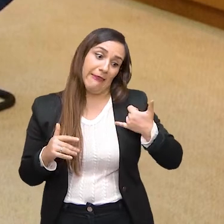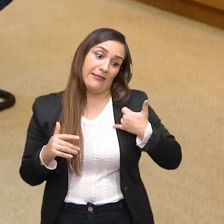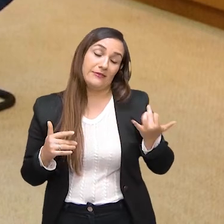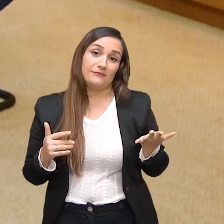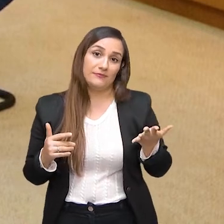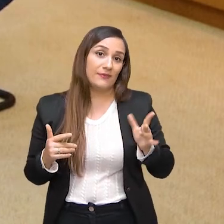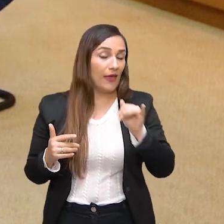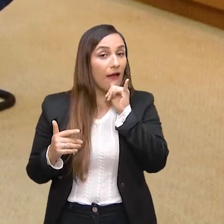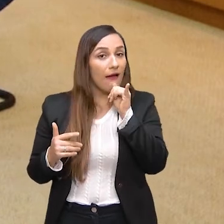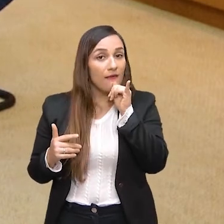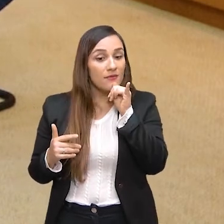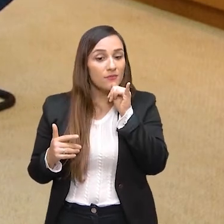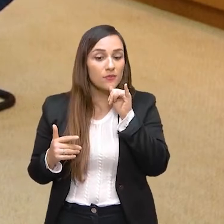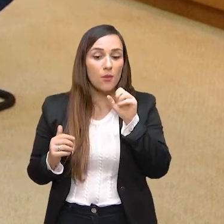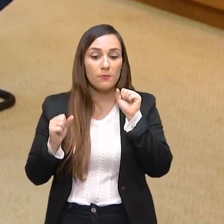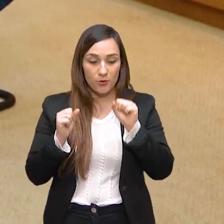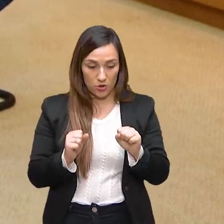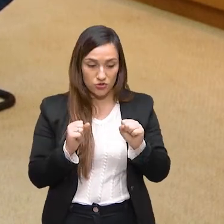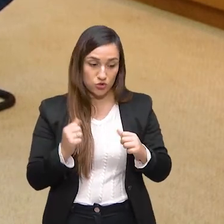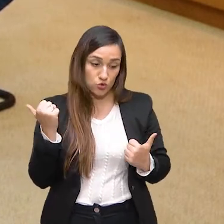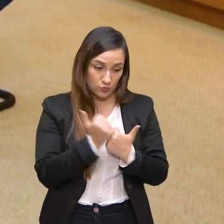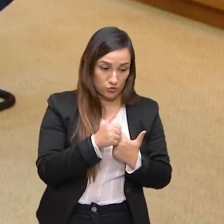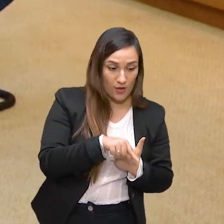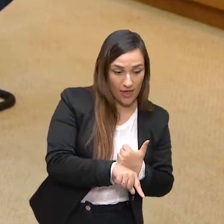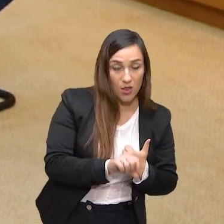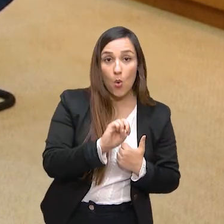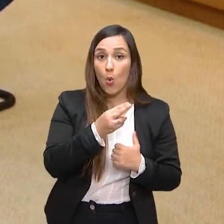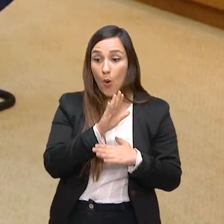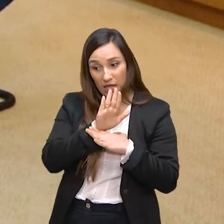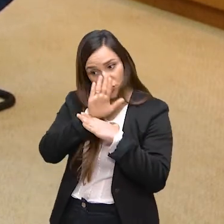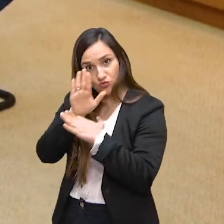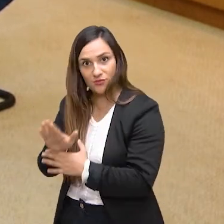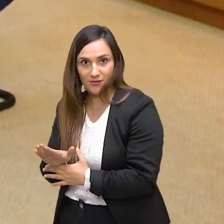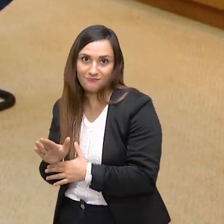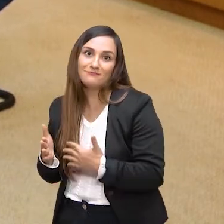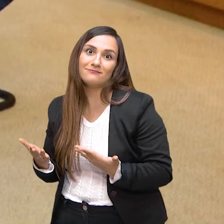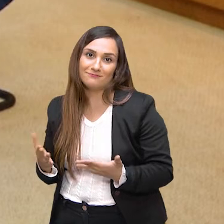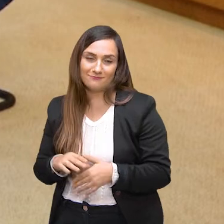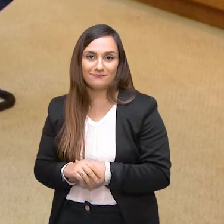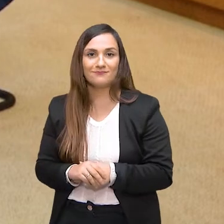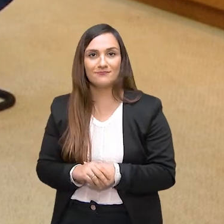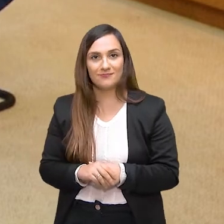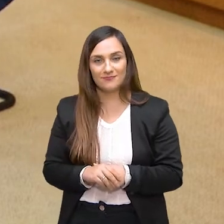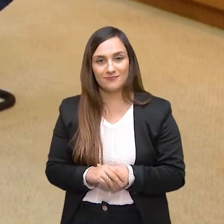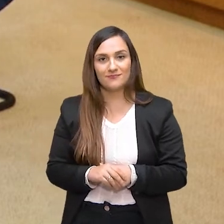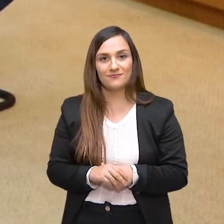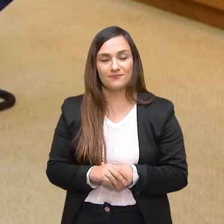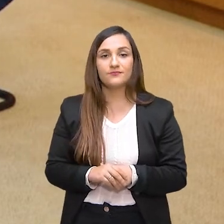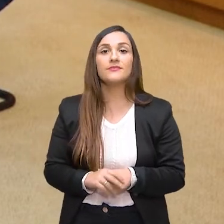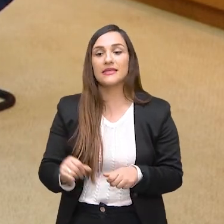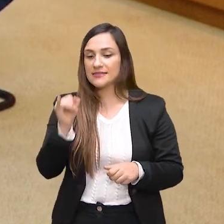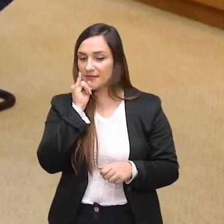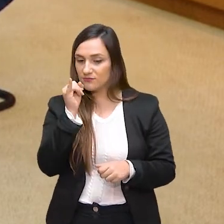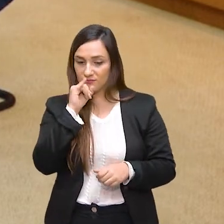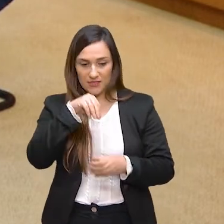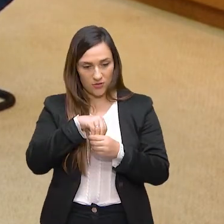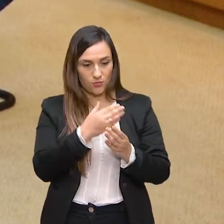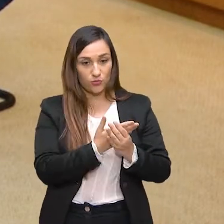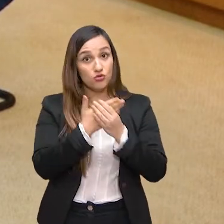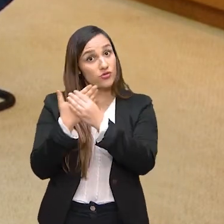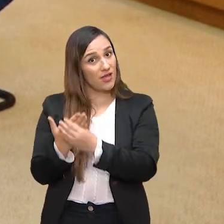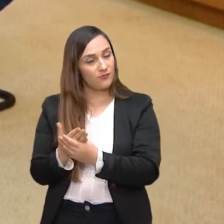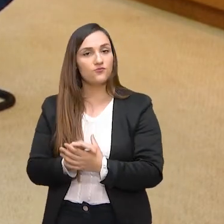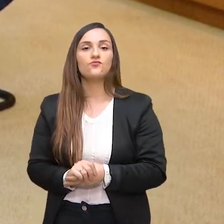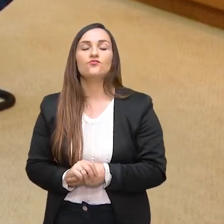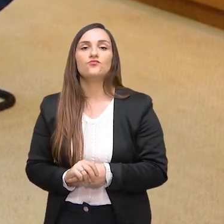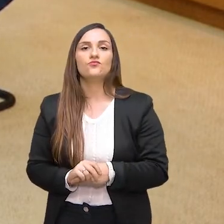etária, falará por ela ou assistirá a essa pessoa. Quando você transporta essa realidade para o processo, você tem o